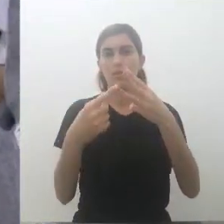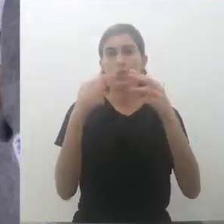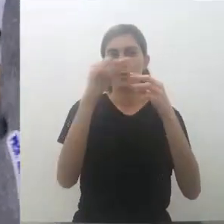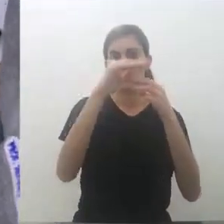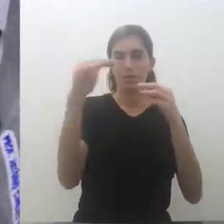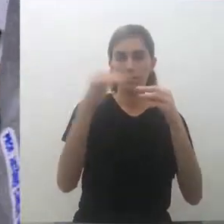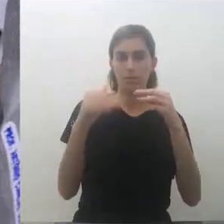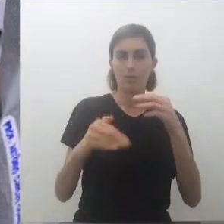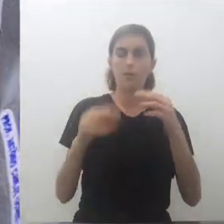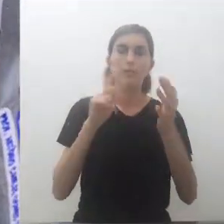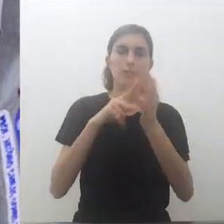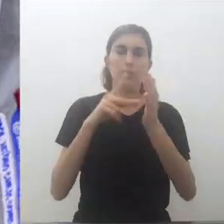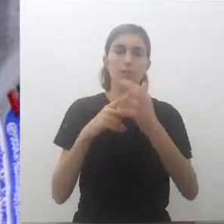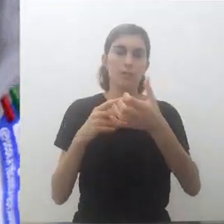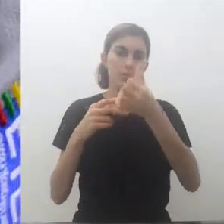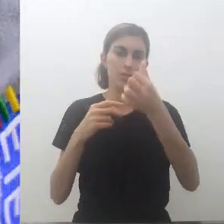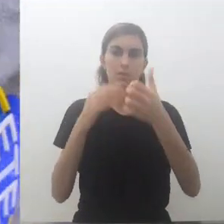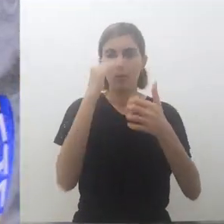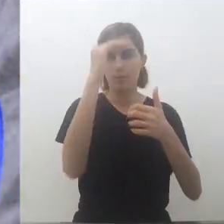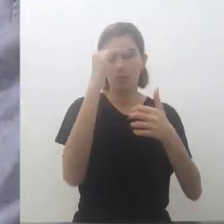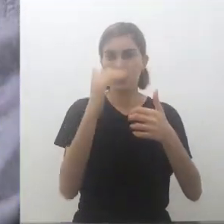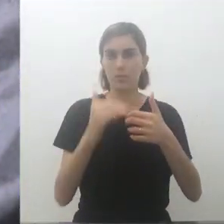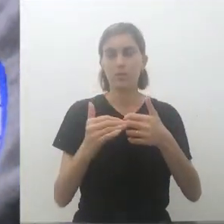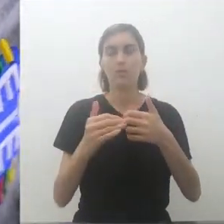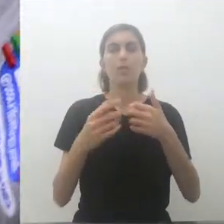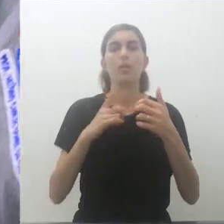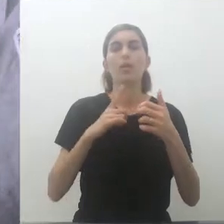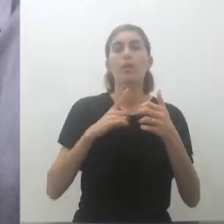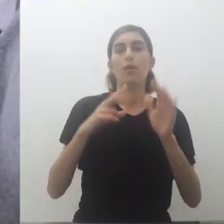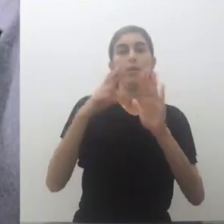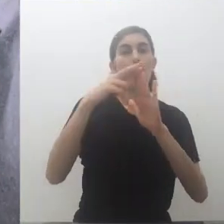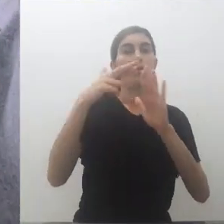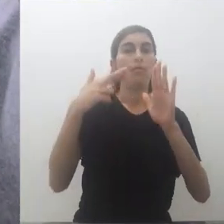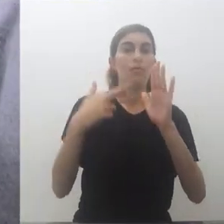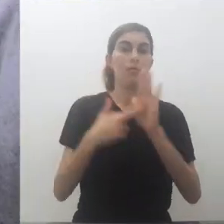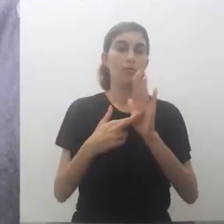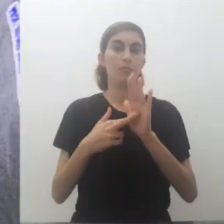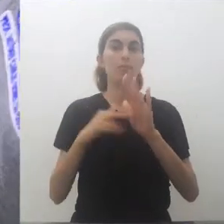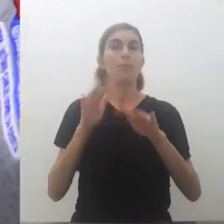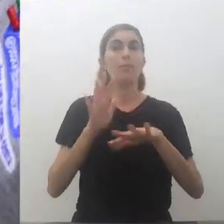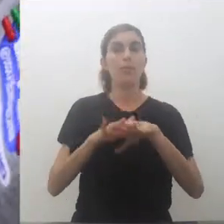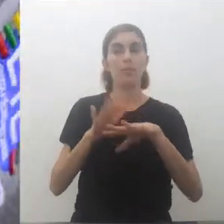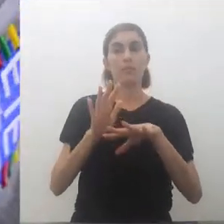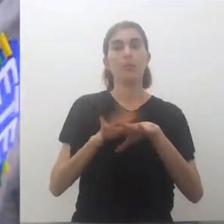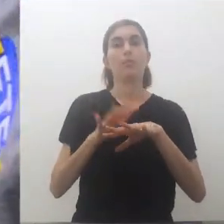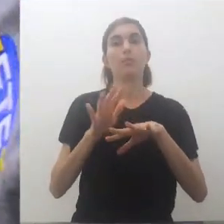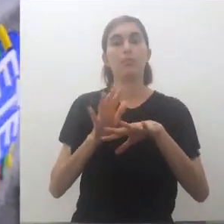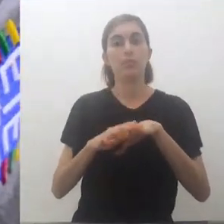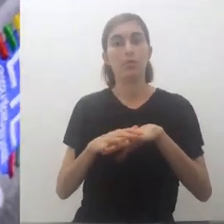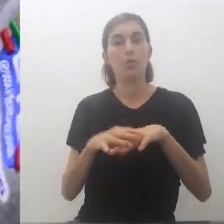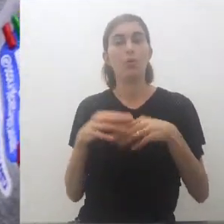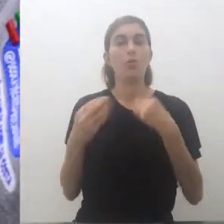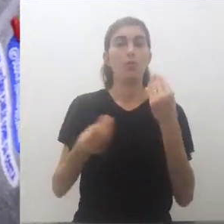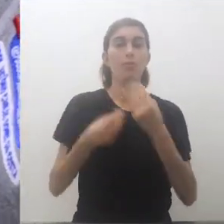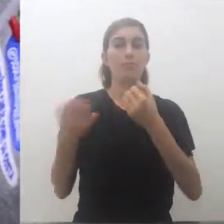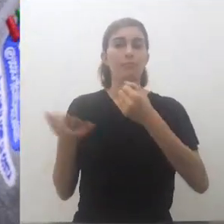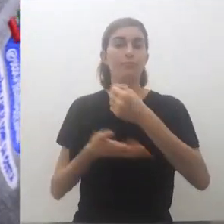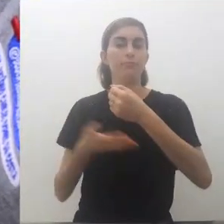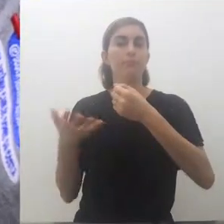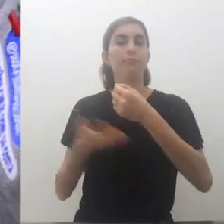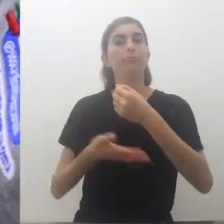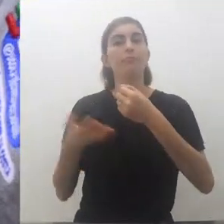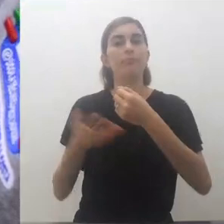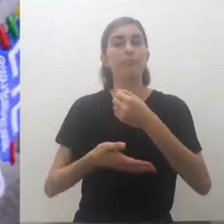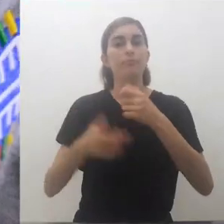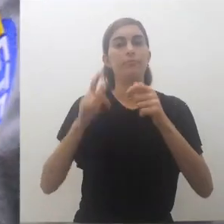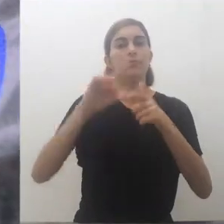verdade esses 6, nós temos regras quase matemáticas, né, com base em